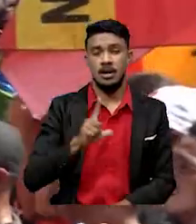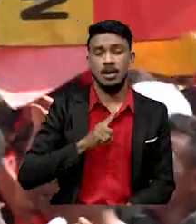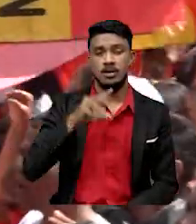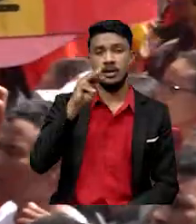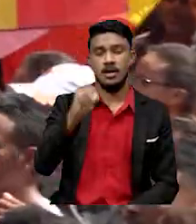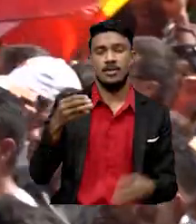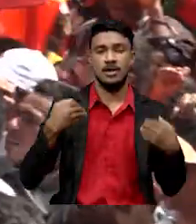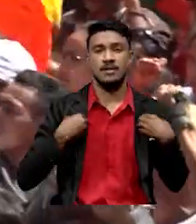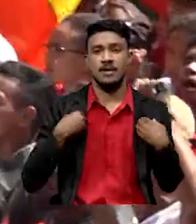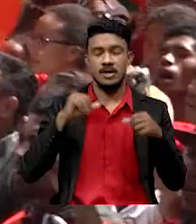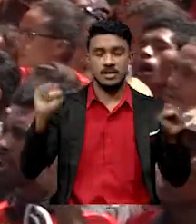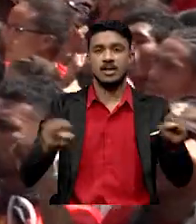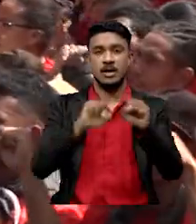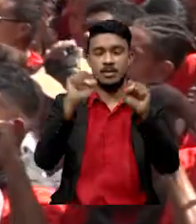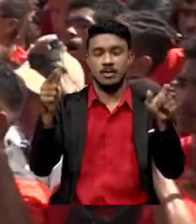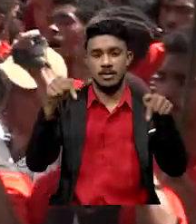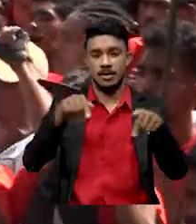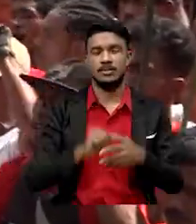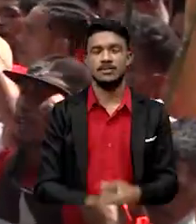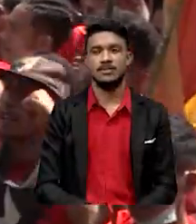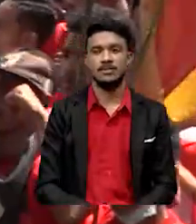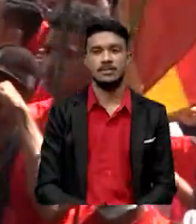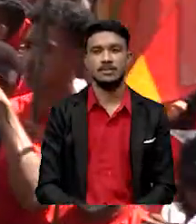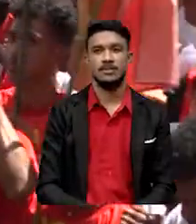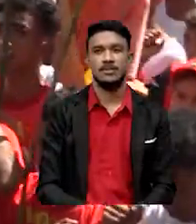e a sábado fim de semana nem.